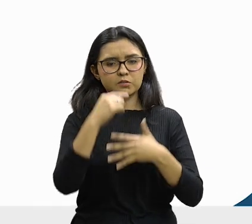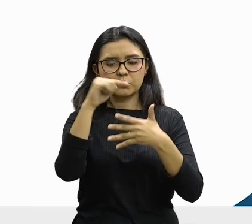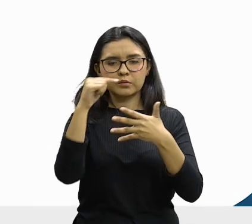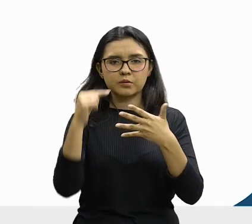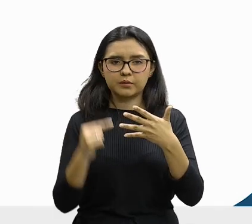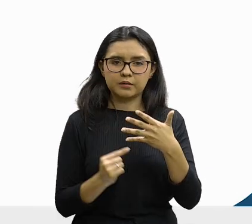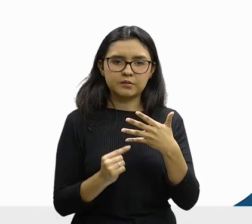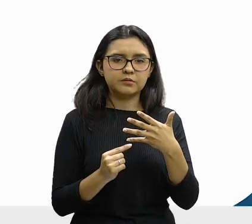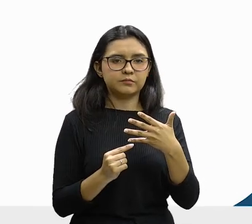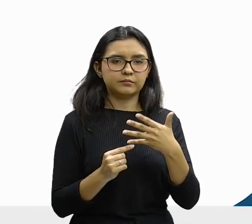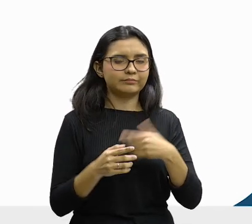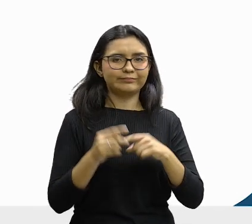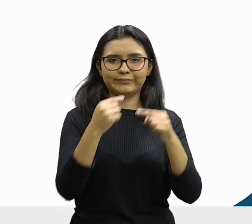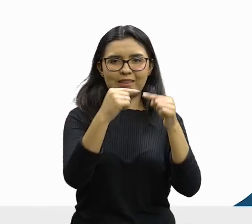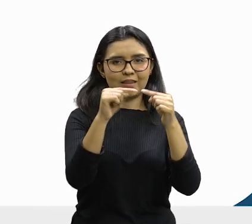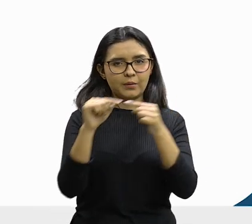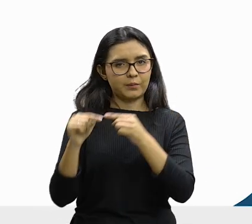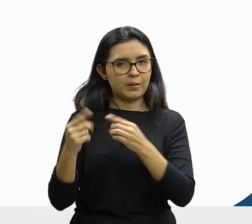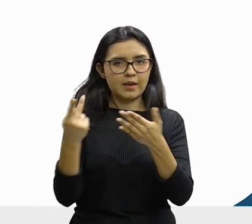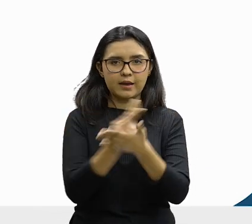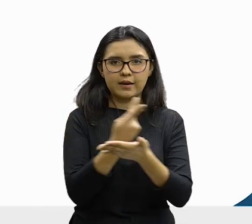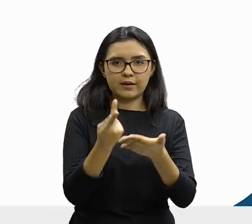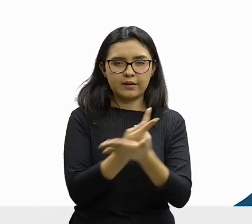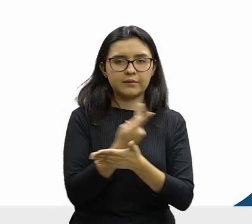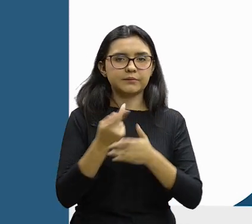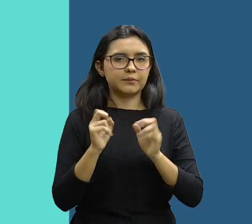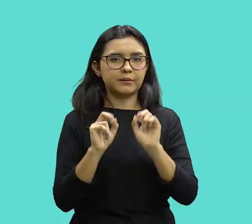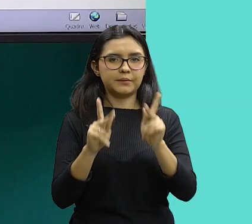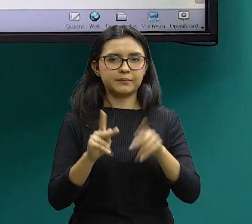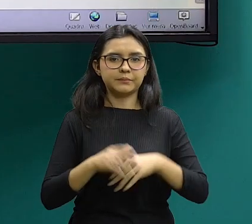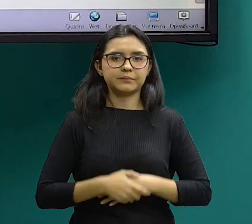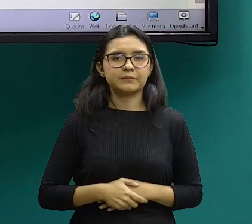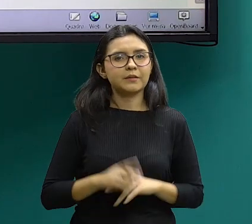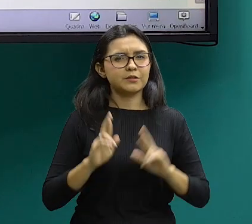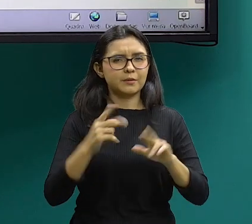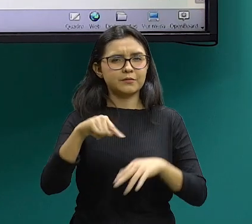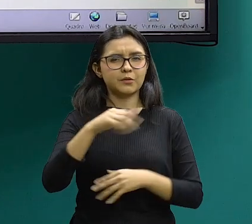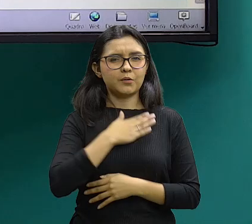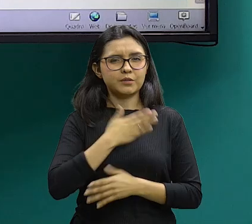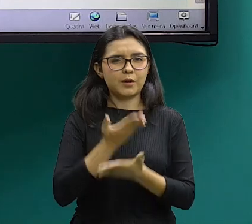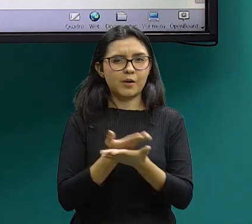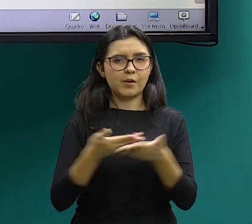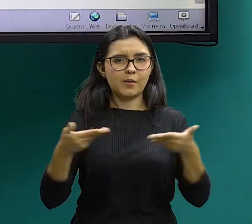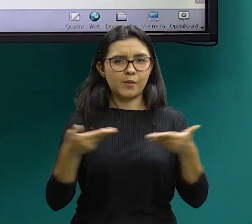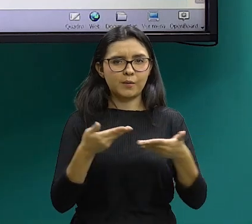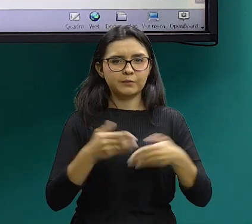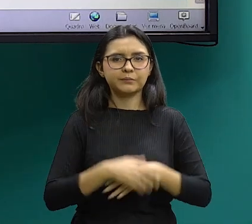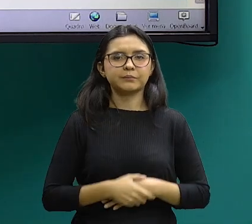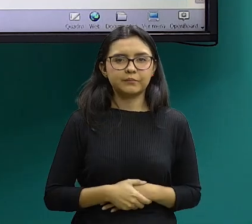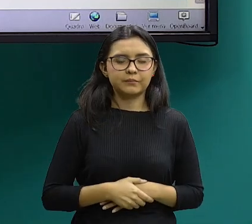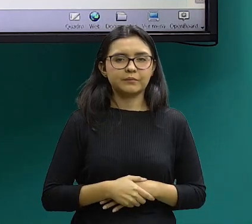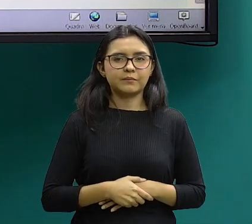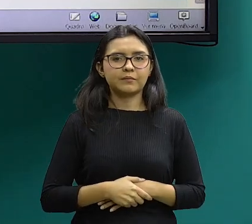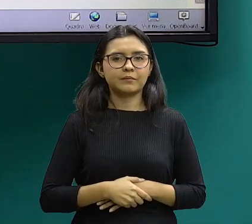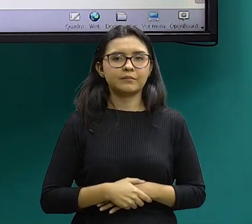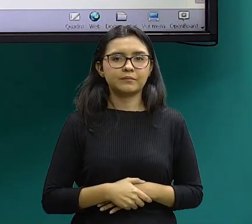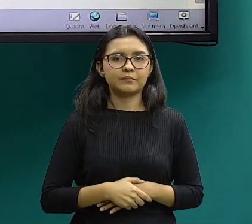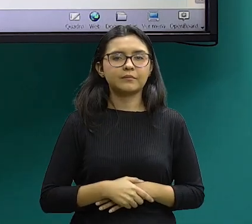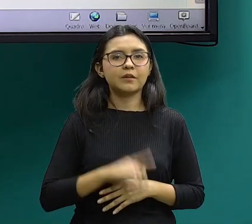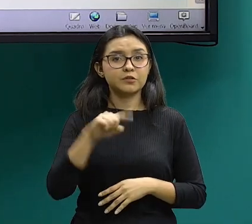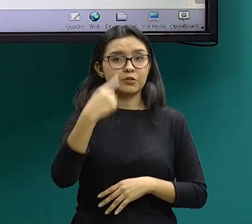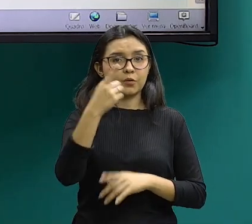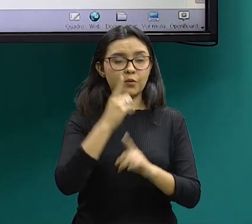né? Nem dava pra gente considerar. Beleza, gente? Espero que vocês tenham gostado da nossa aula de hoje. Fiquem com Deus aí até a